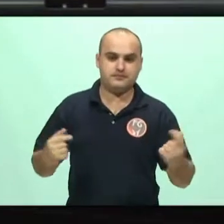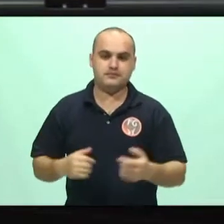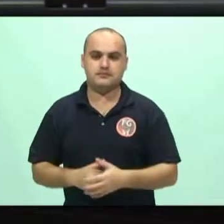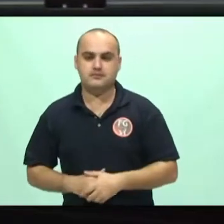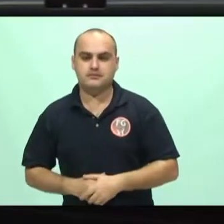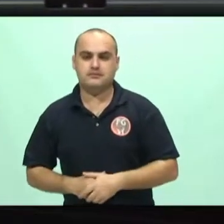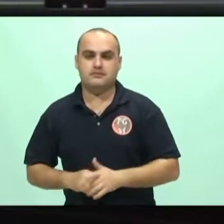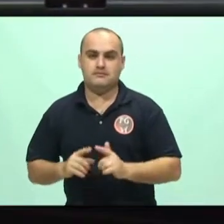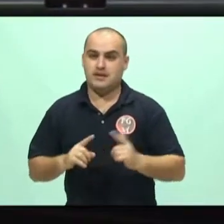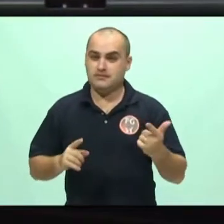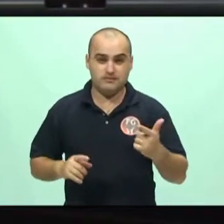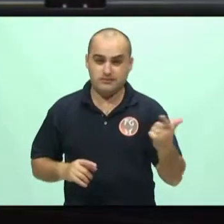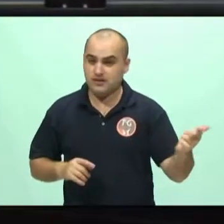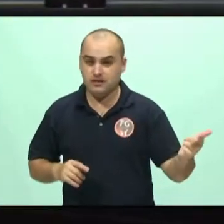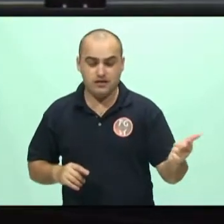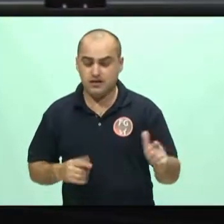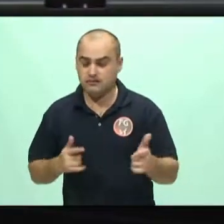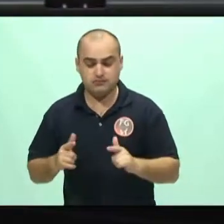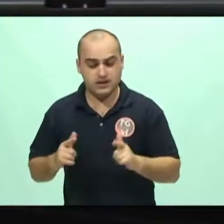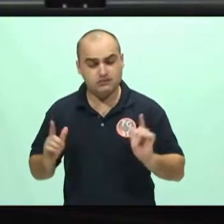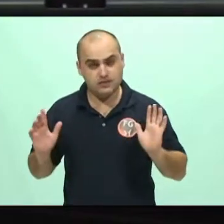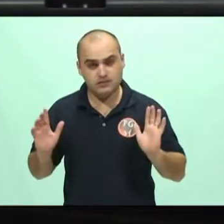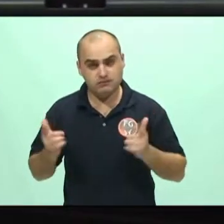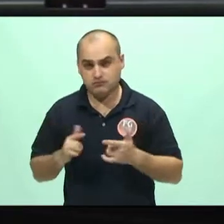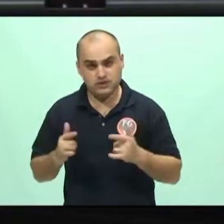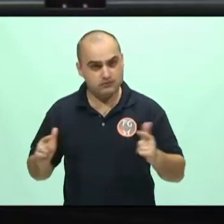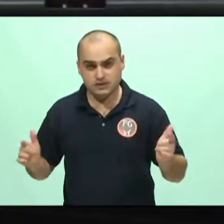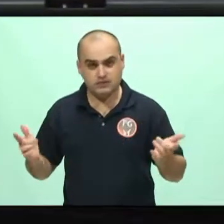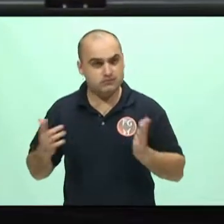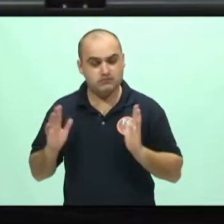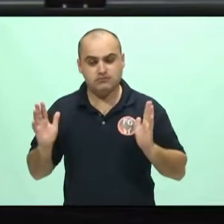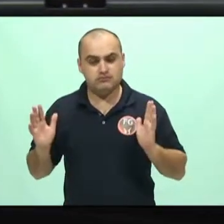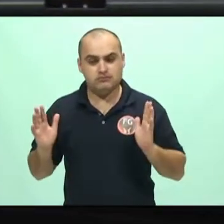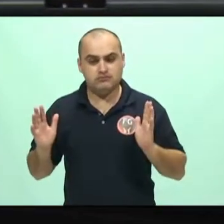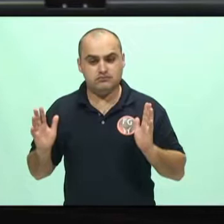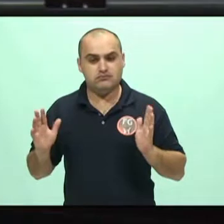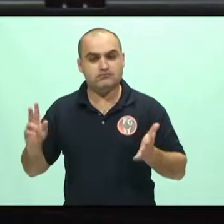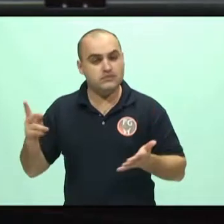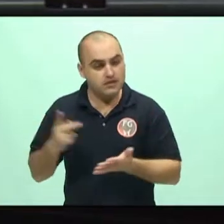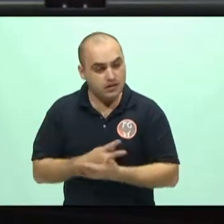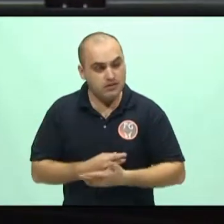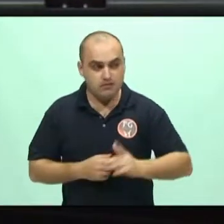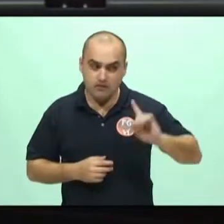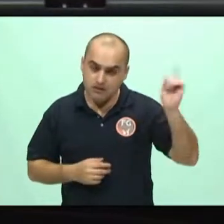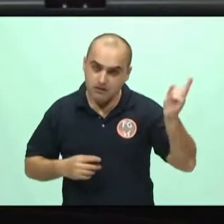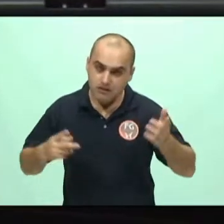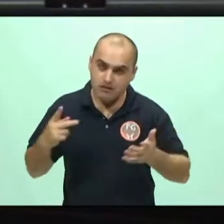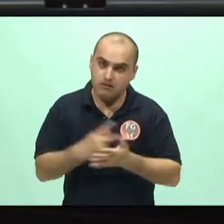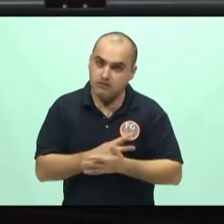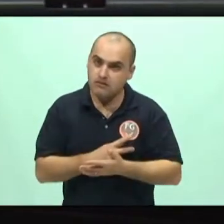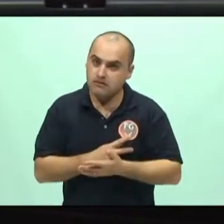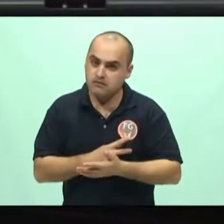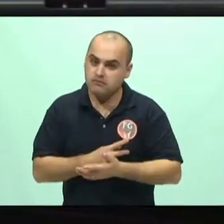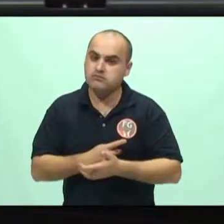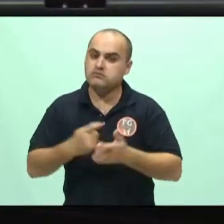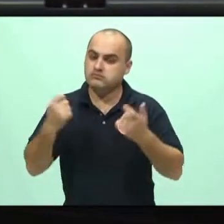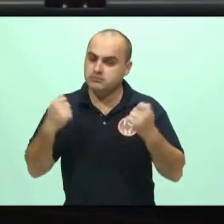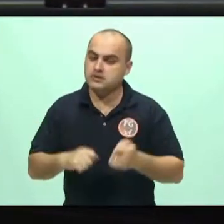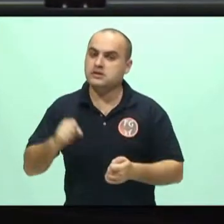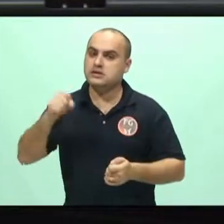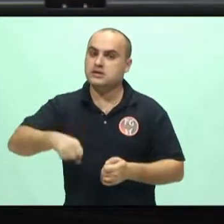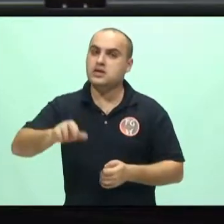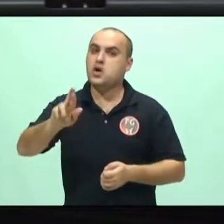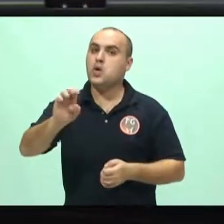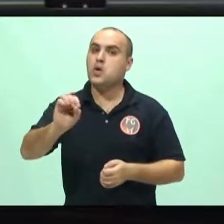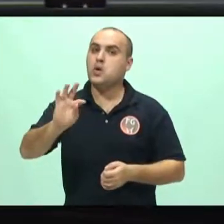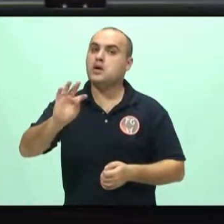ele não existe isso não existe não existe estou errado tem que se implantar o estacionamento rotativo